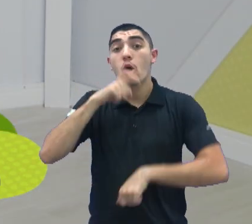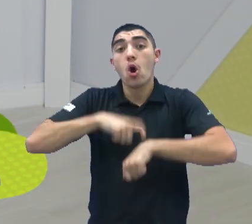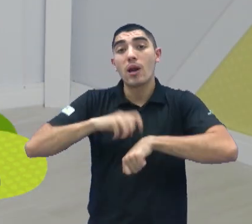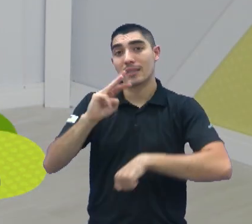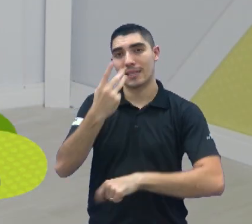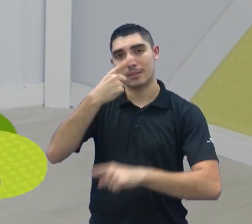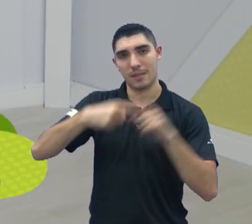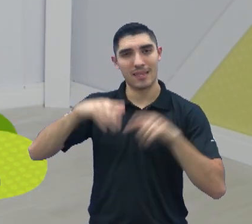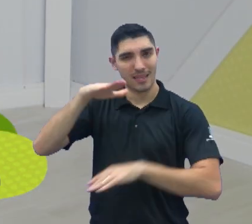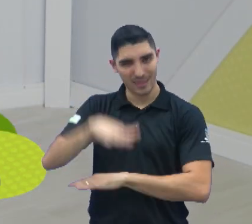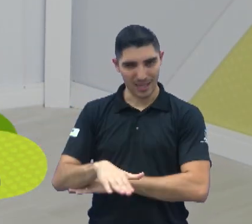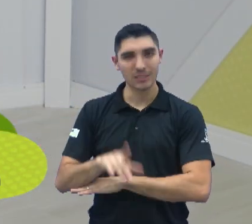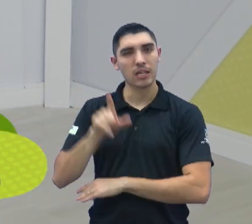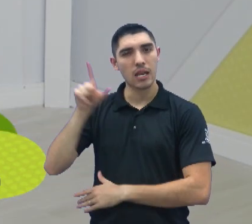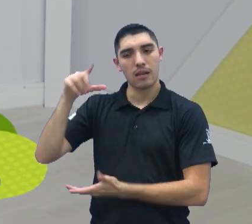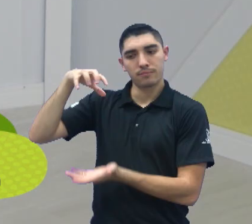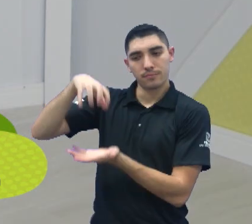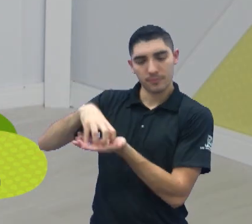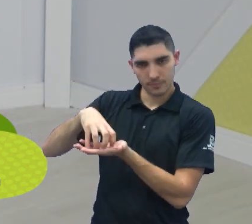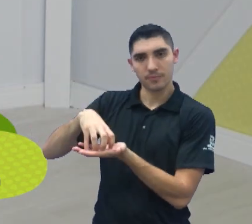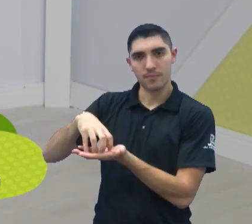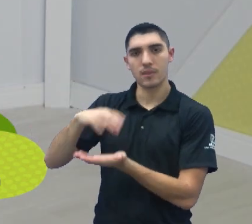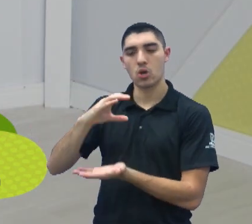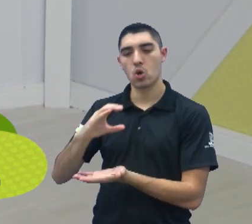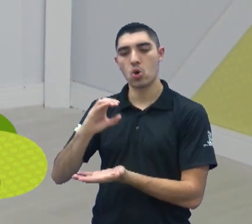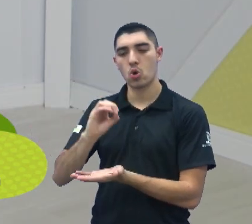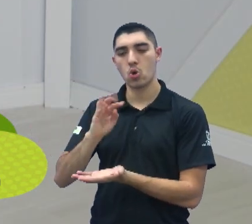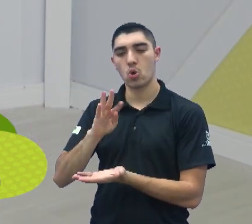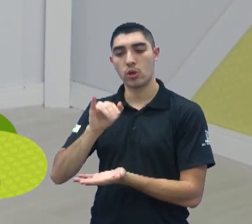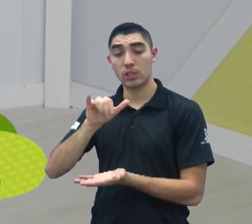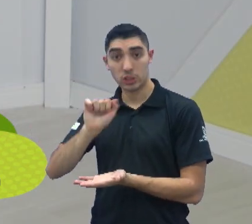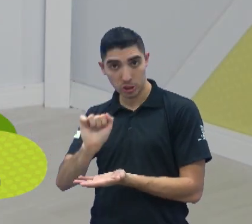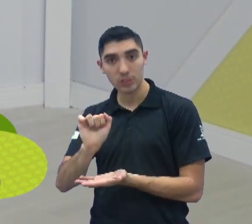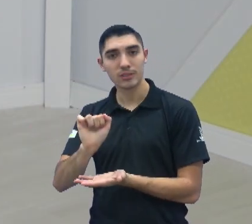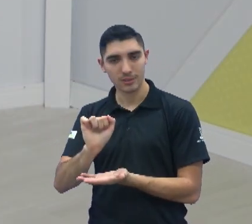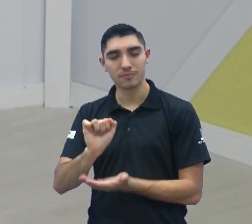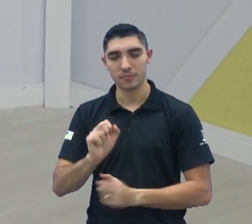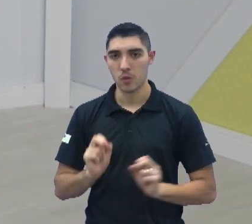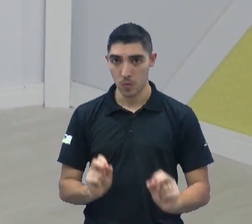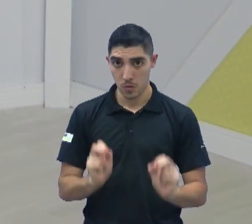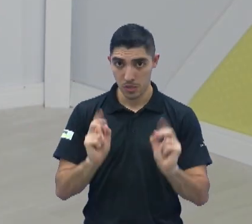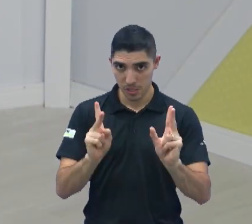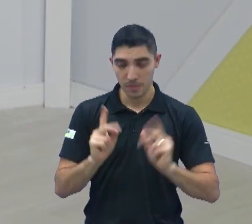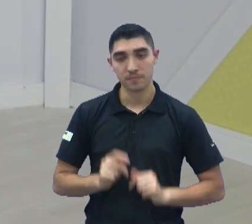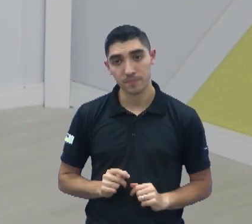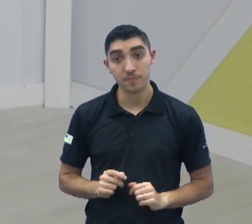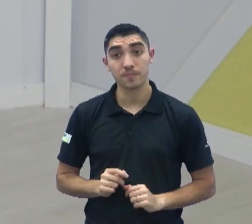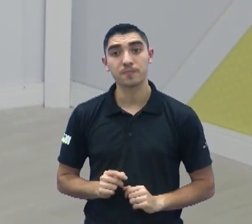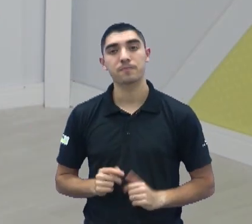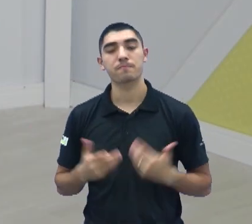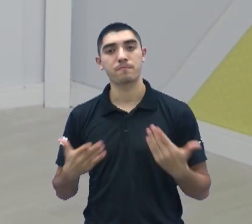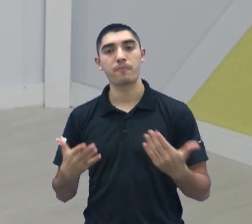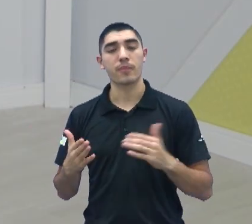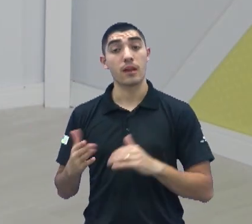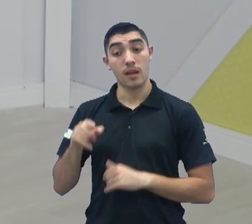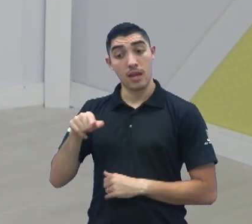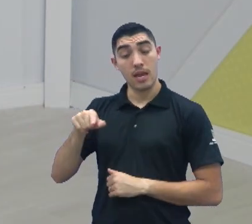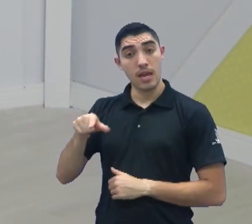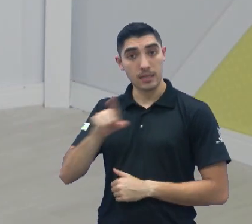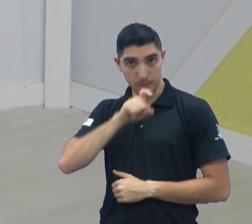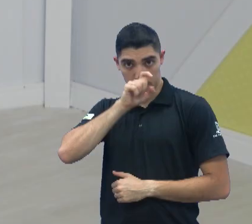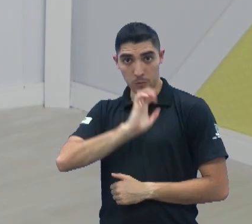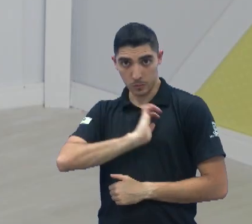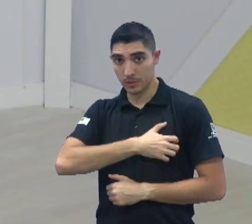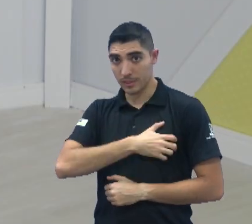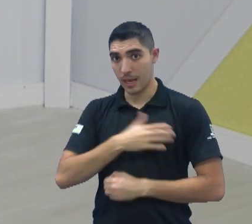CT Laudo Natel, CT de Cotia, o CT do São Paulo Futebol Clube, tá certo? Paulito, ainda falando das categorias de base, mas do